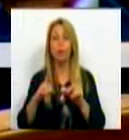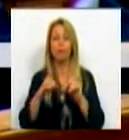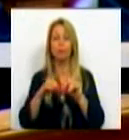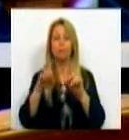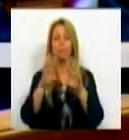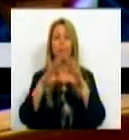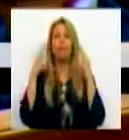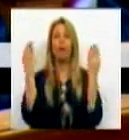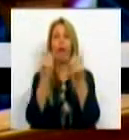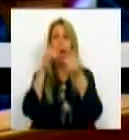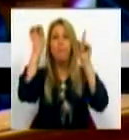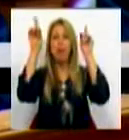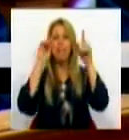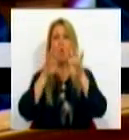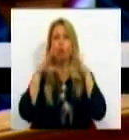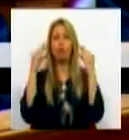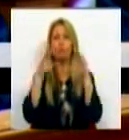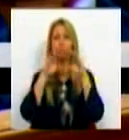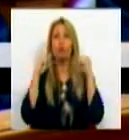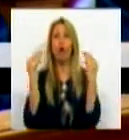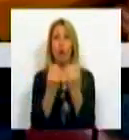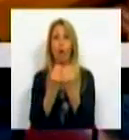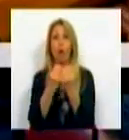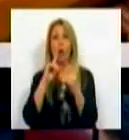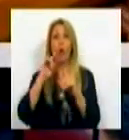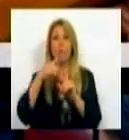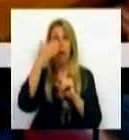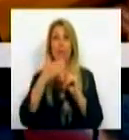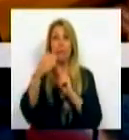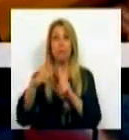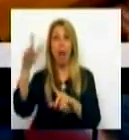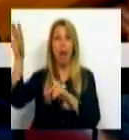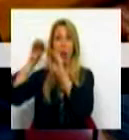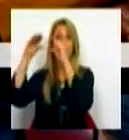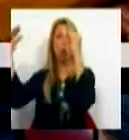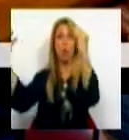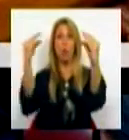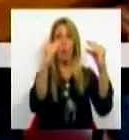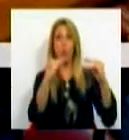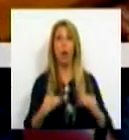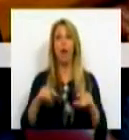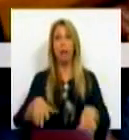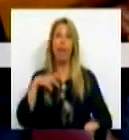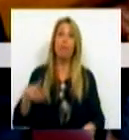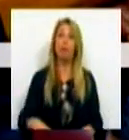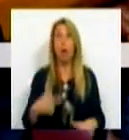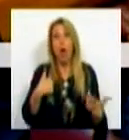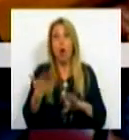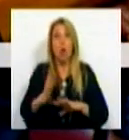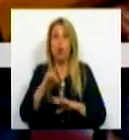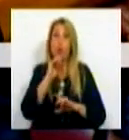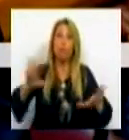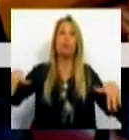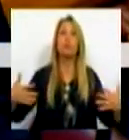excluí imensas possibilidades. Não excluí porque não falei delas e não falei de nenhum corte de subsídios porque não tinha